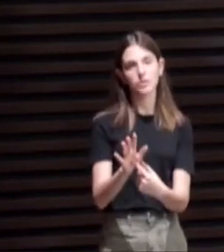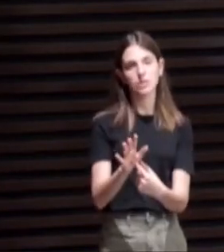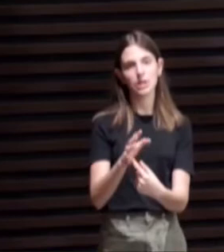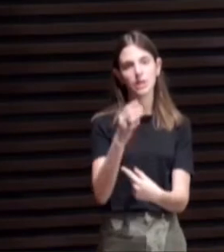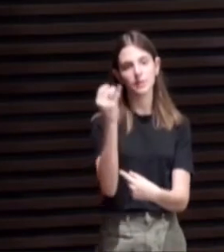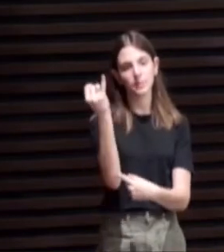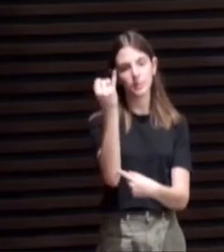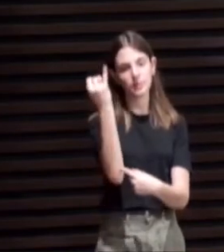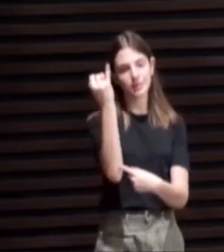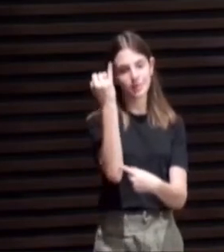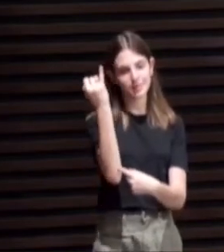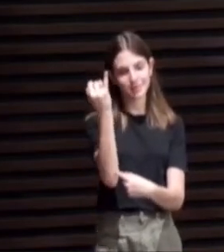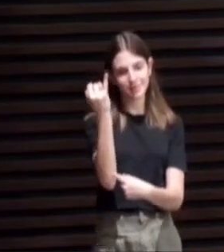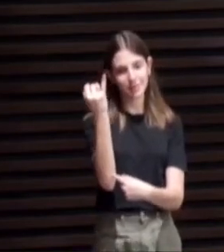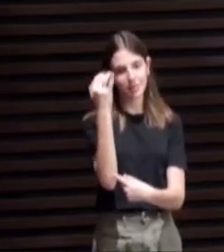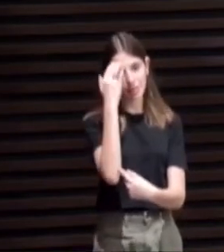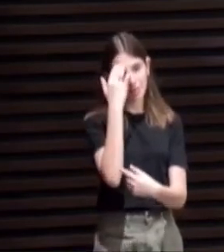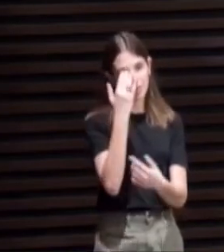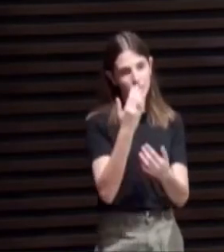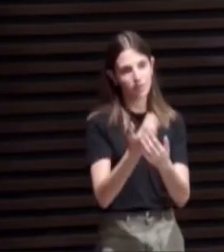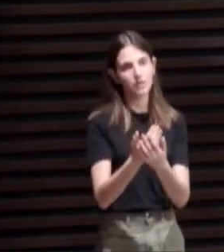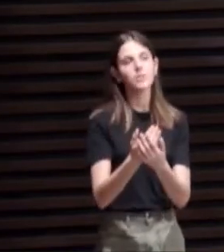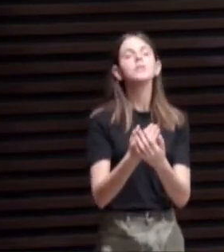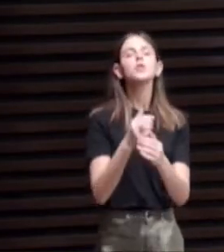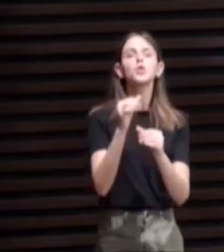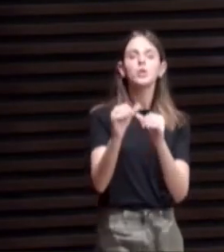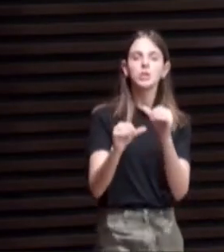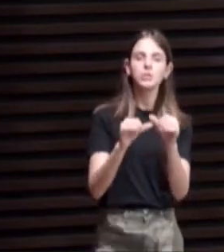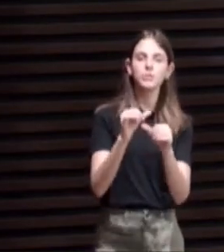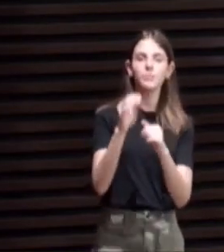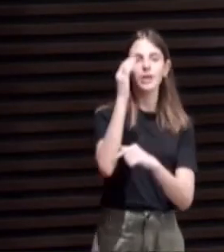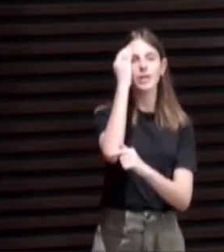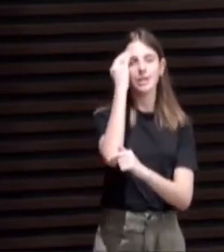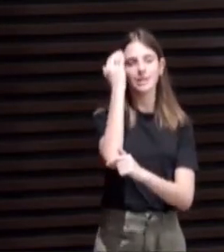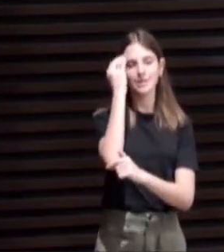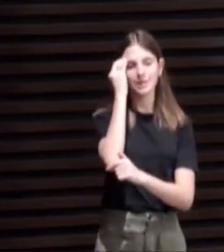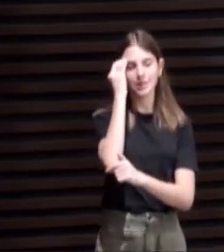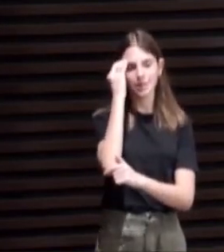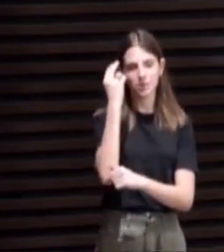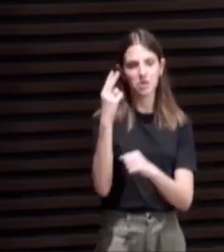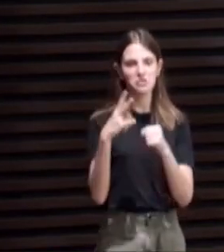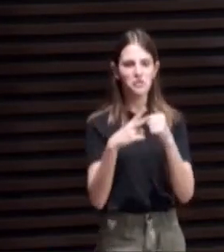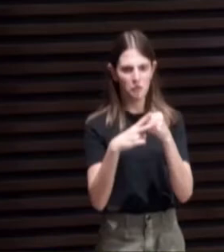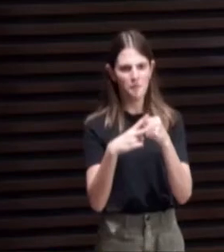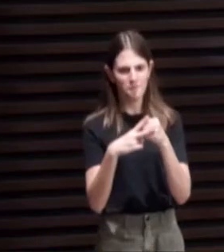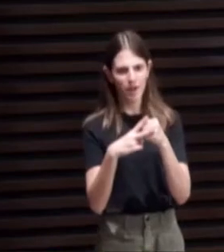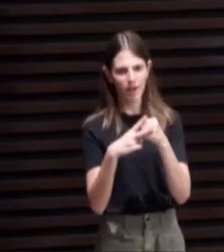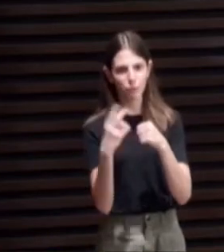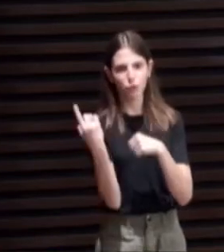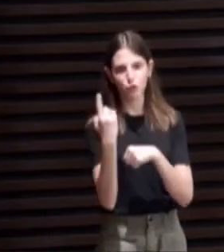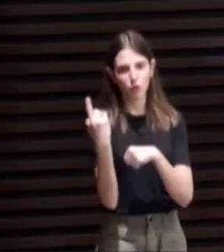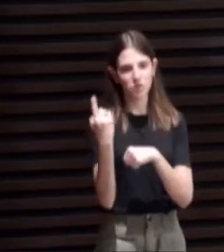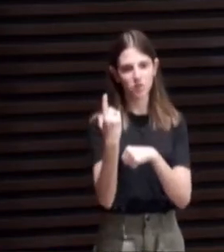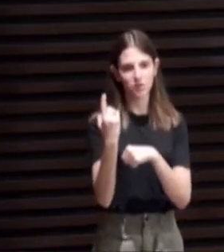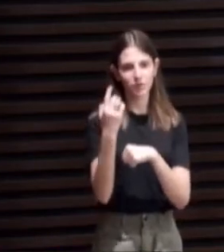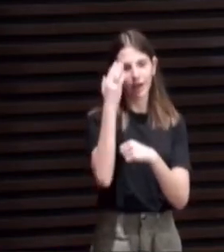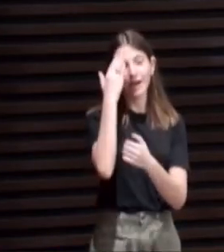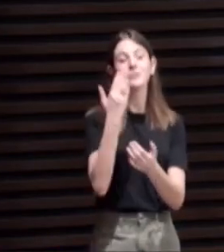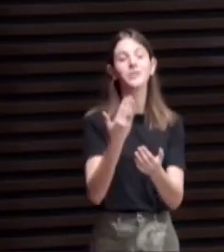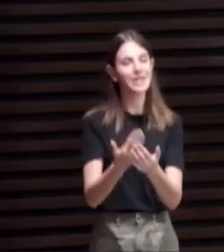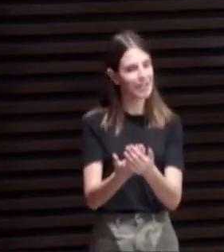essenciais. O problema é que o reformado entende que o credo sozinho não é apenas o essencial. O